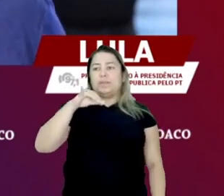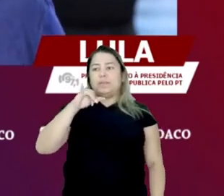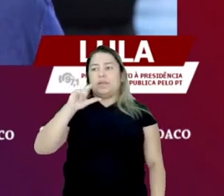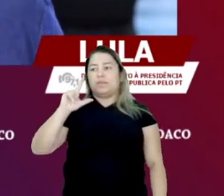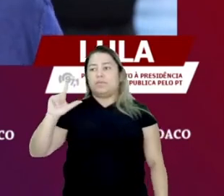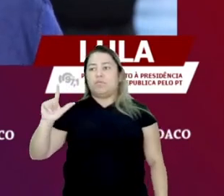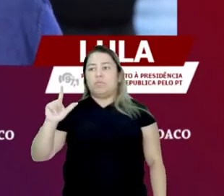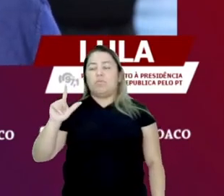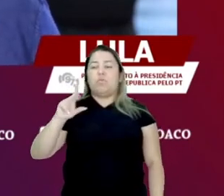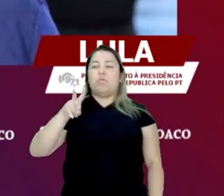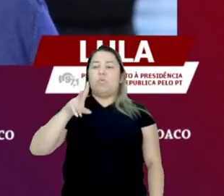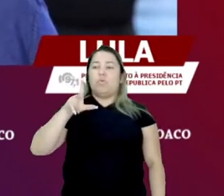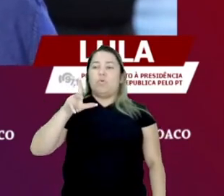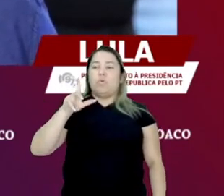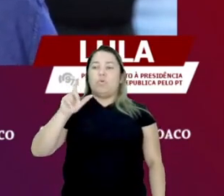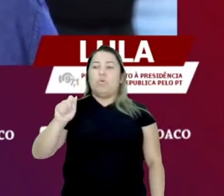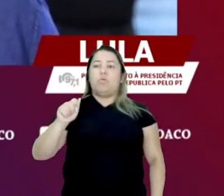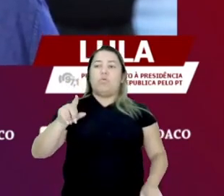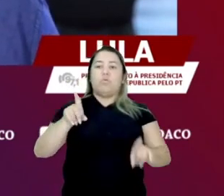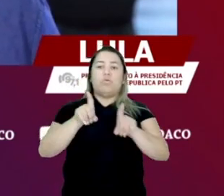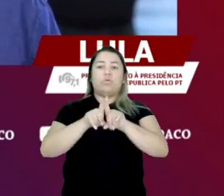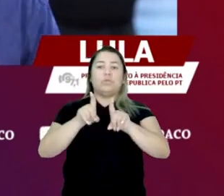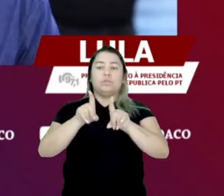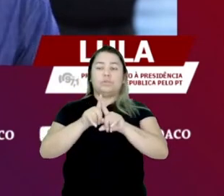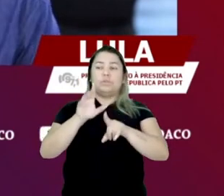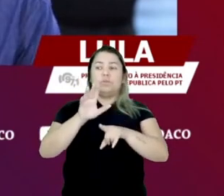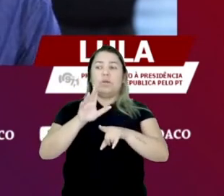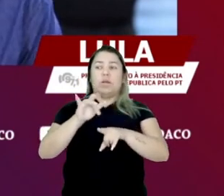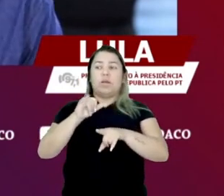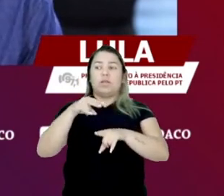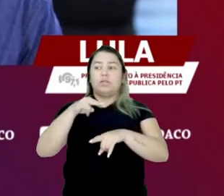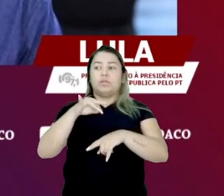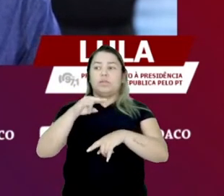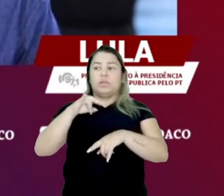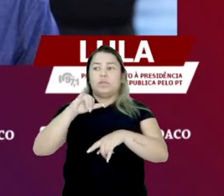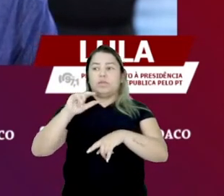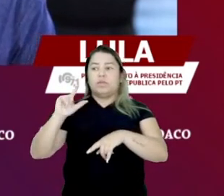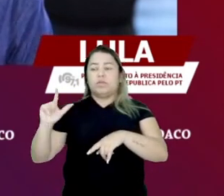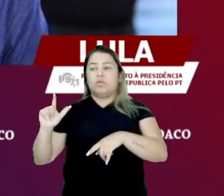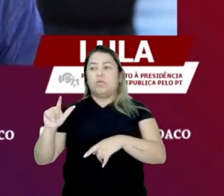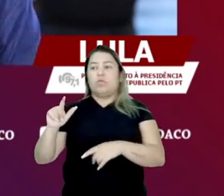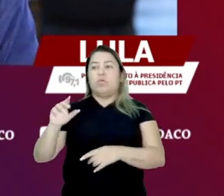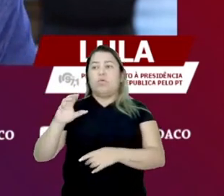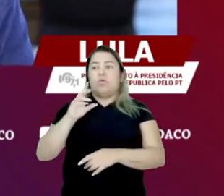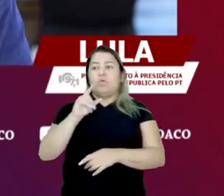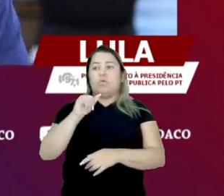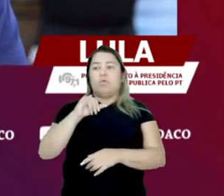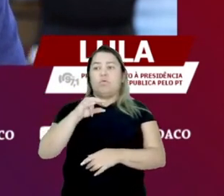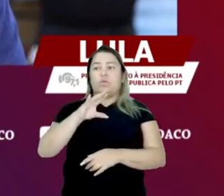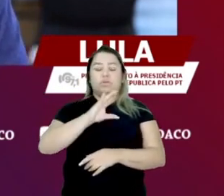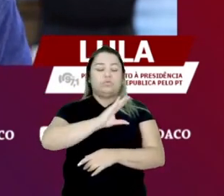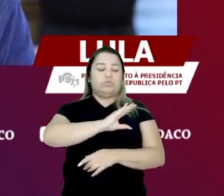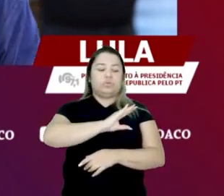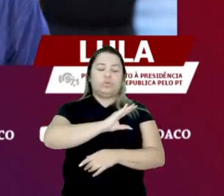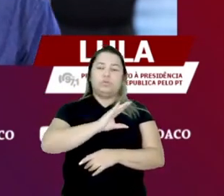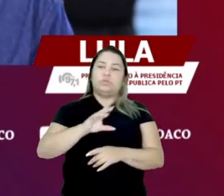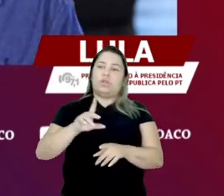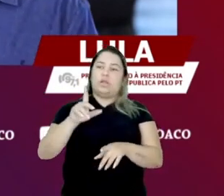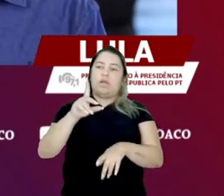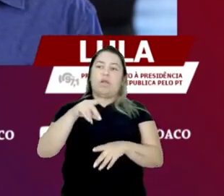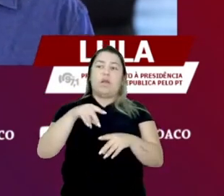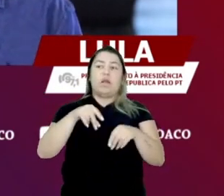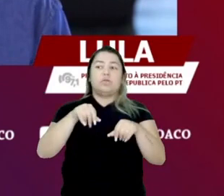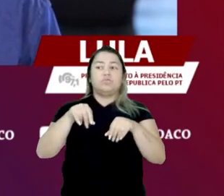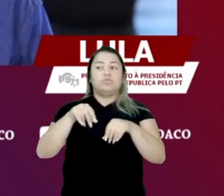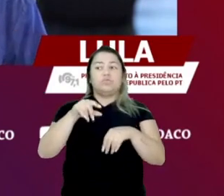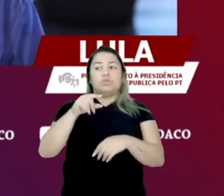legal dizer, eu não tenho vergonha, eu gosto do Cruzeiro, gosto do Atlético, acho que o Atlético é um time extraordinário.